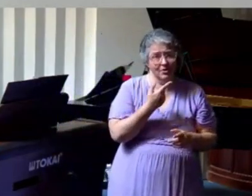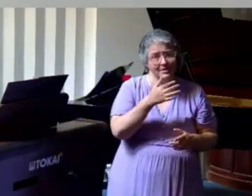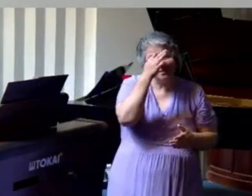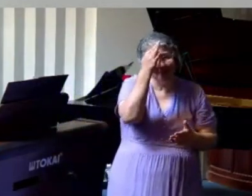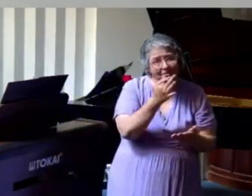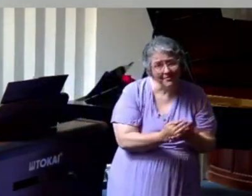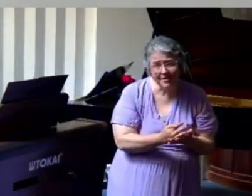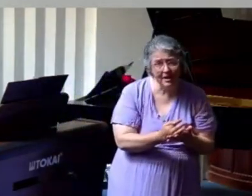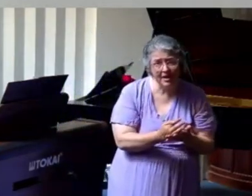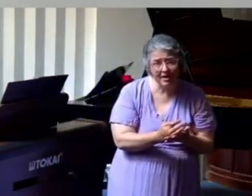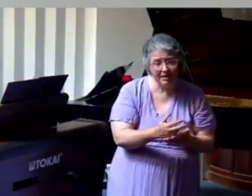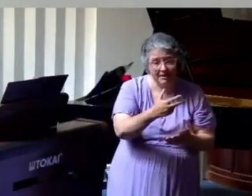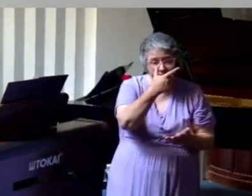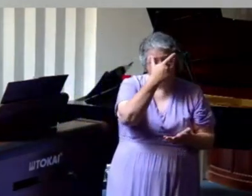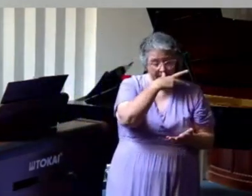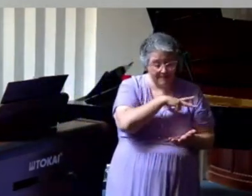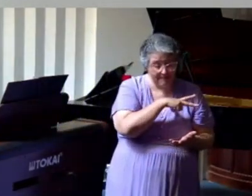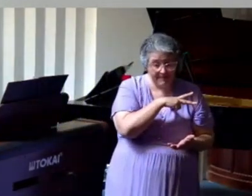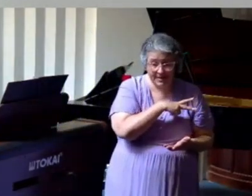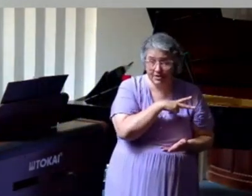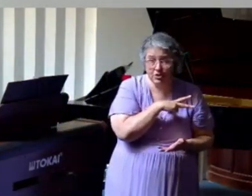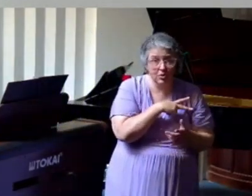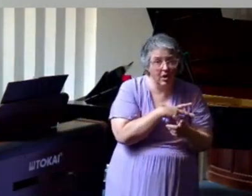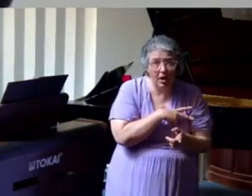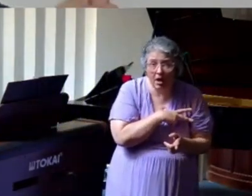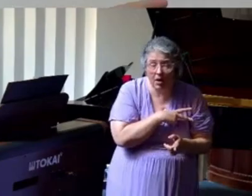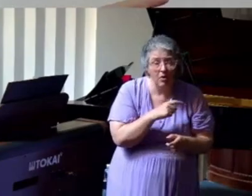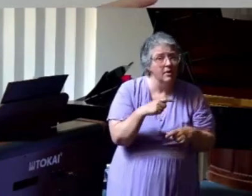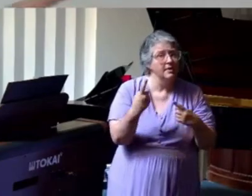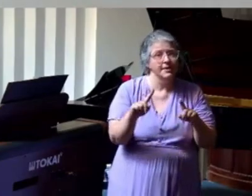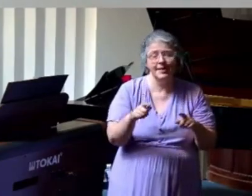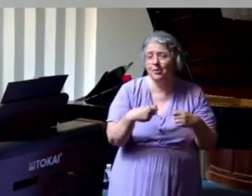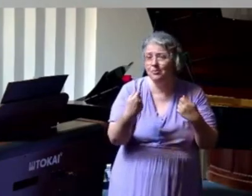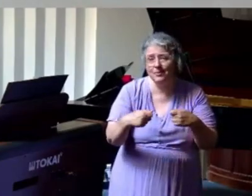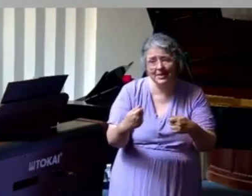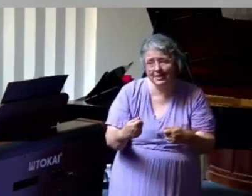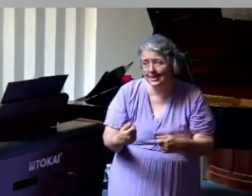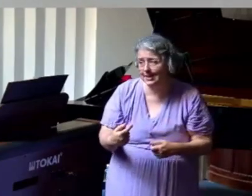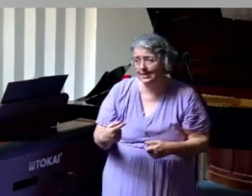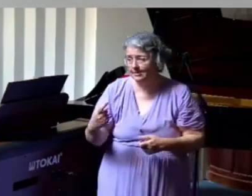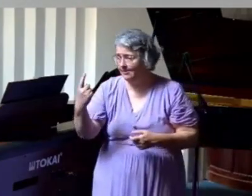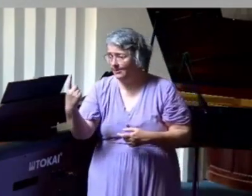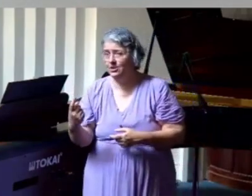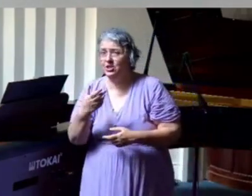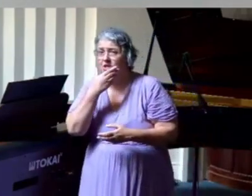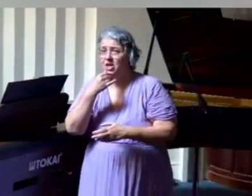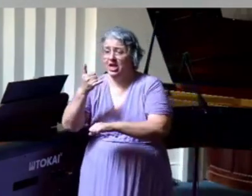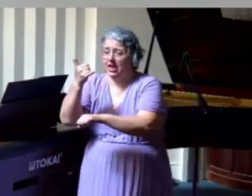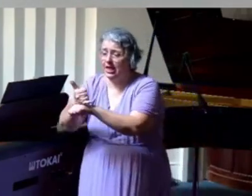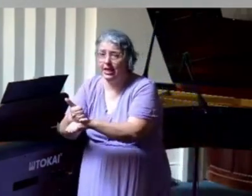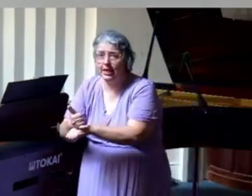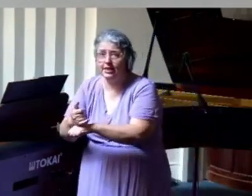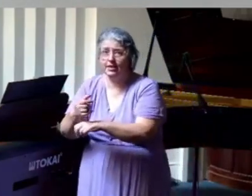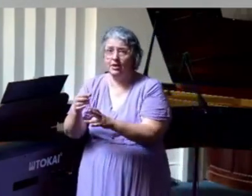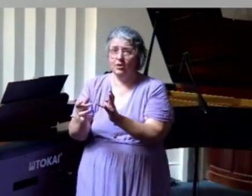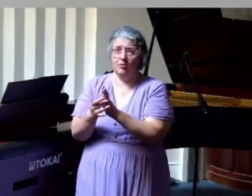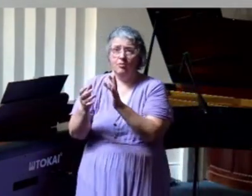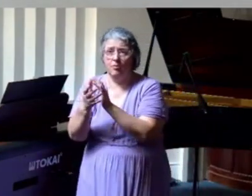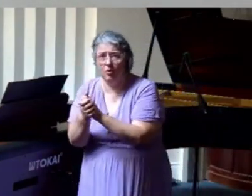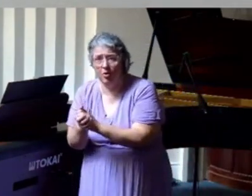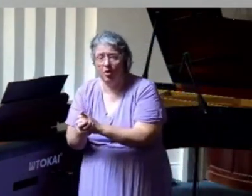é pessoal. Não depende dele ou dela. É sua, ou você